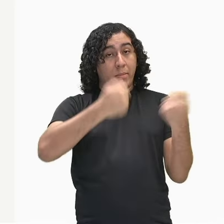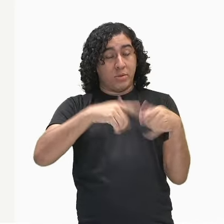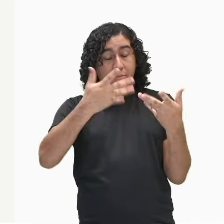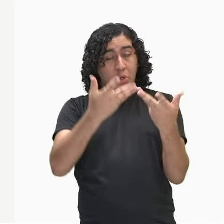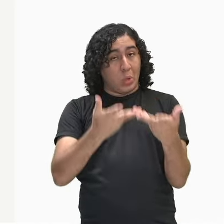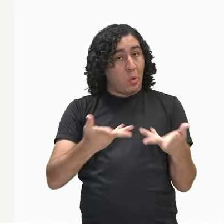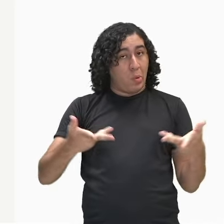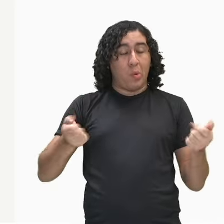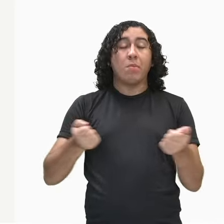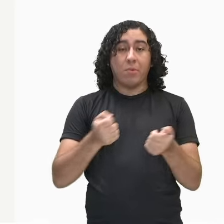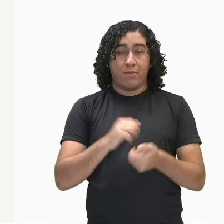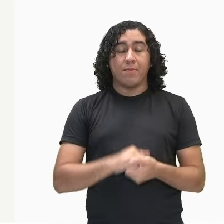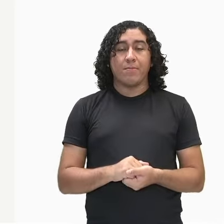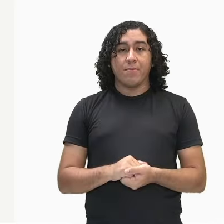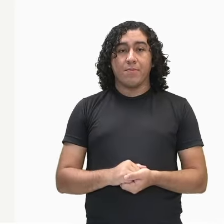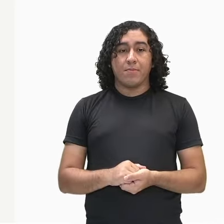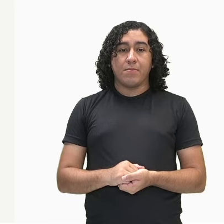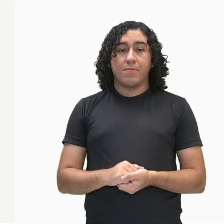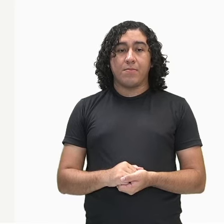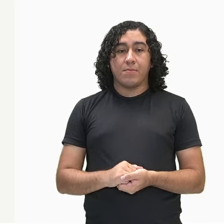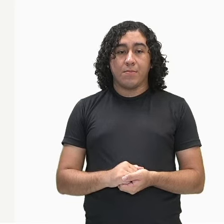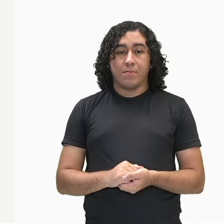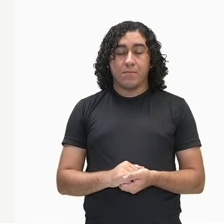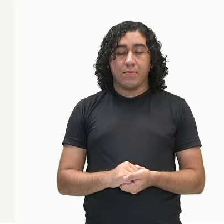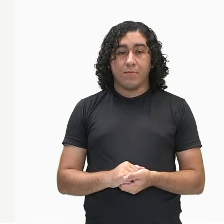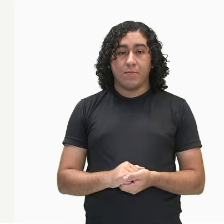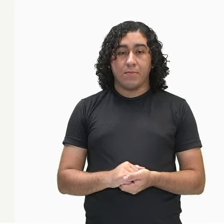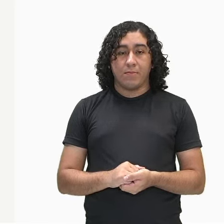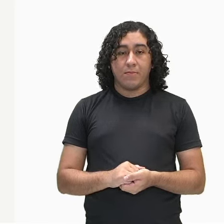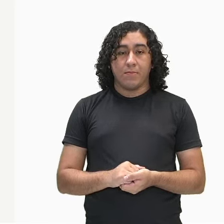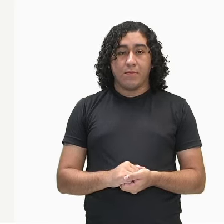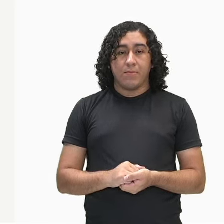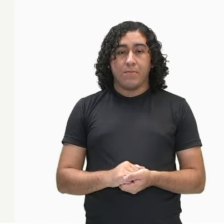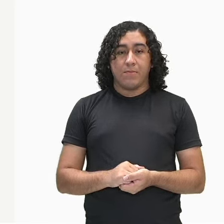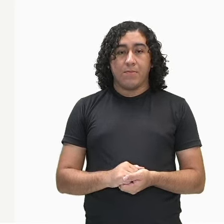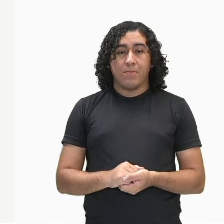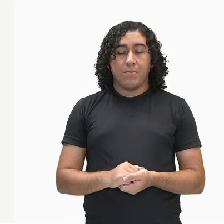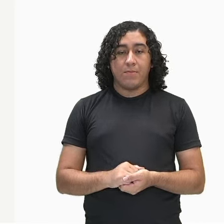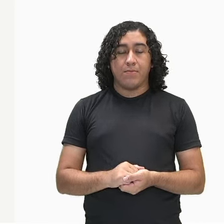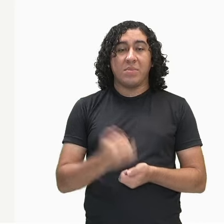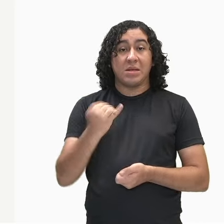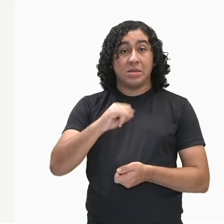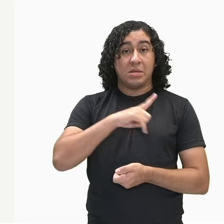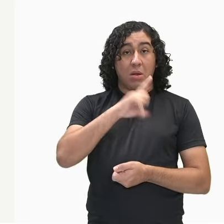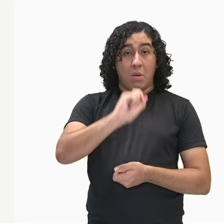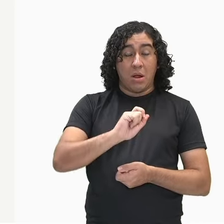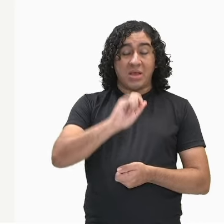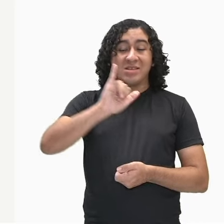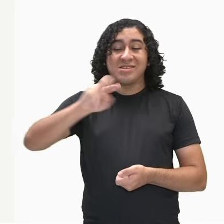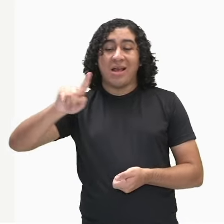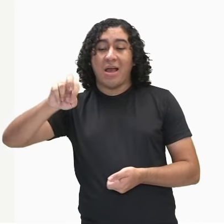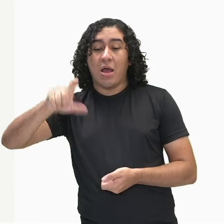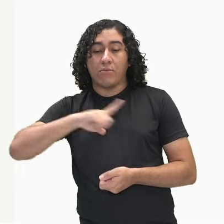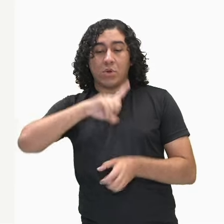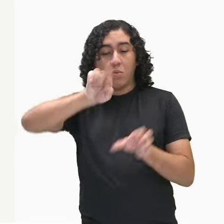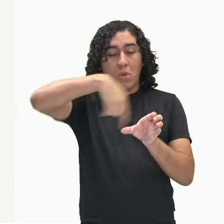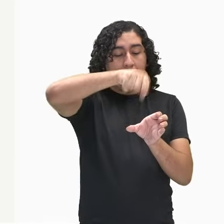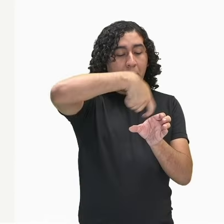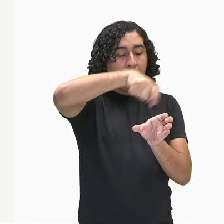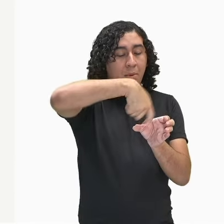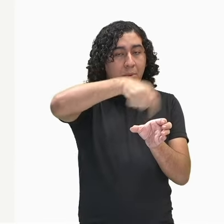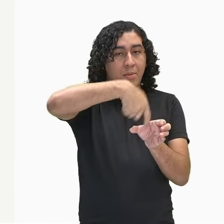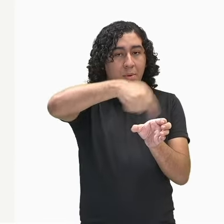aqui a substância, tá? Então eu vou como ela está instável, eu vou sacudir e aí vai começar a